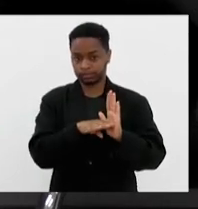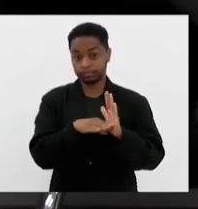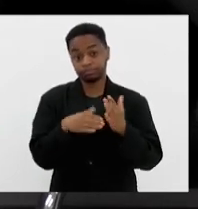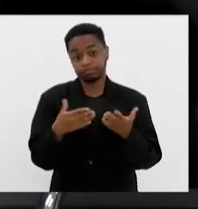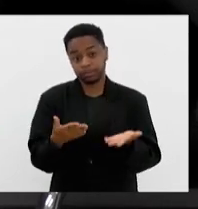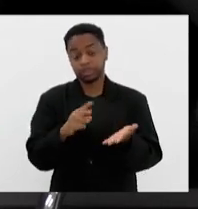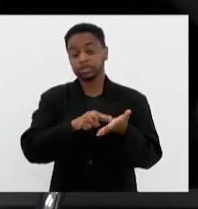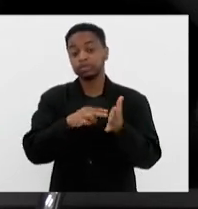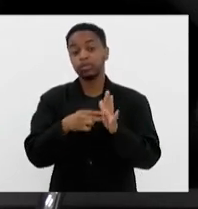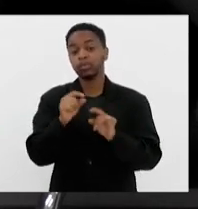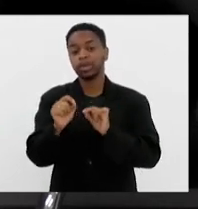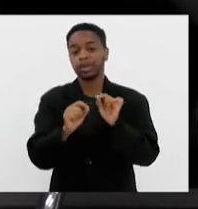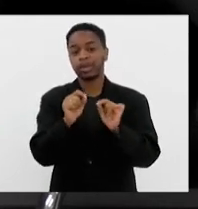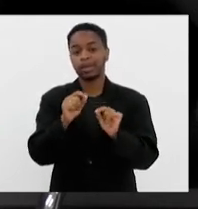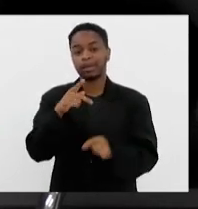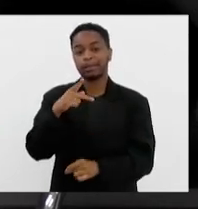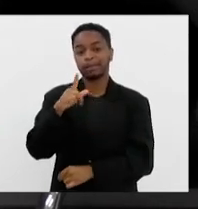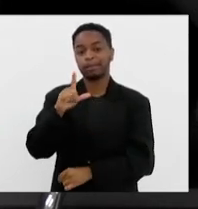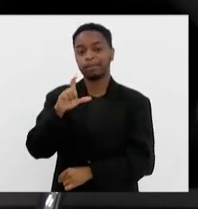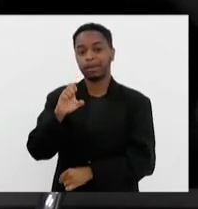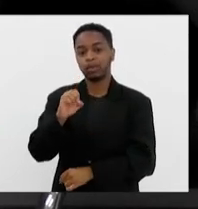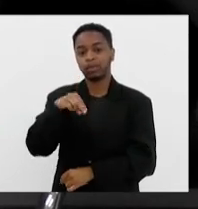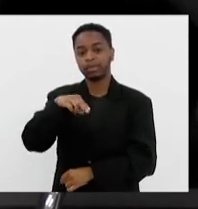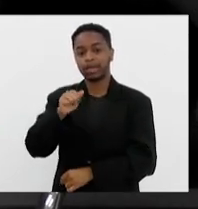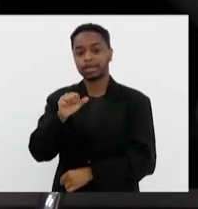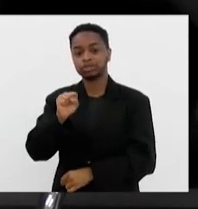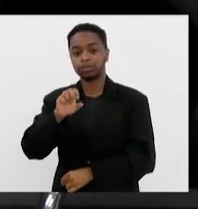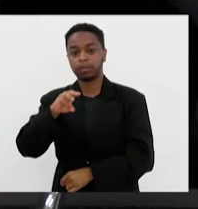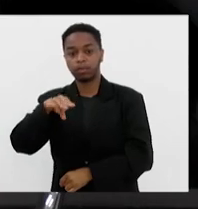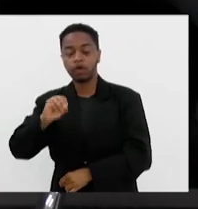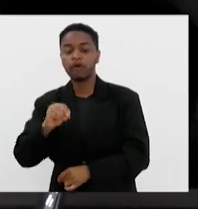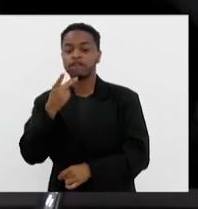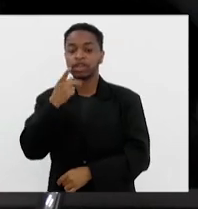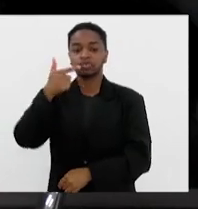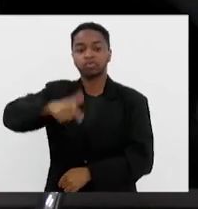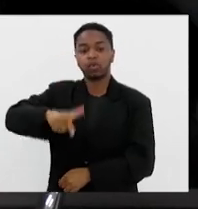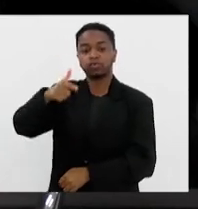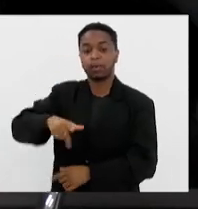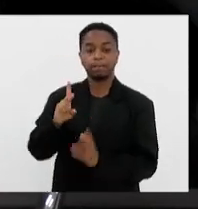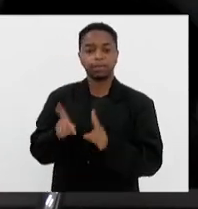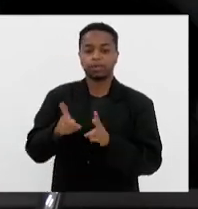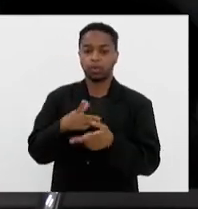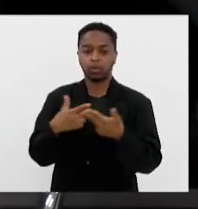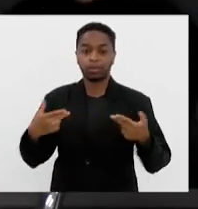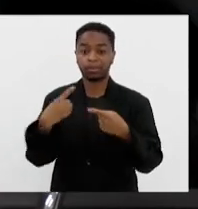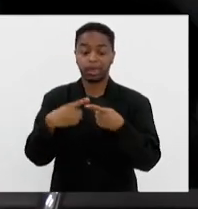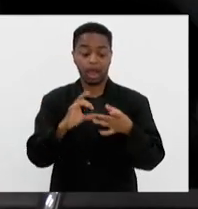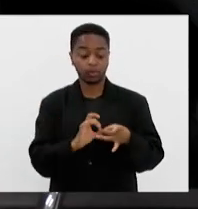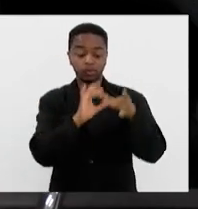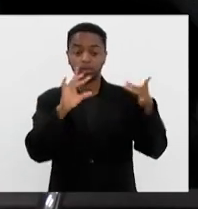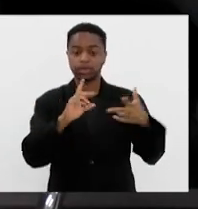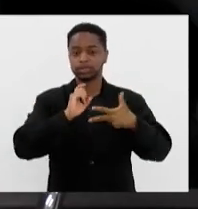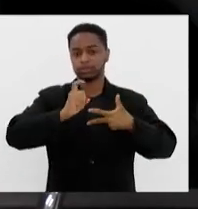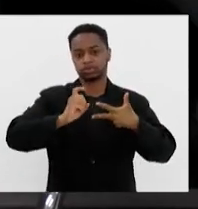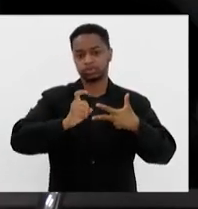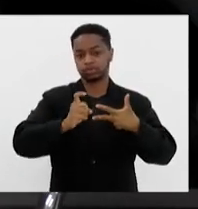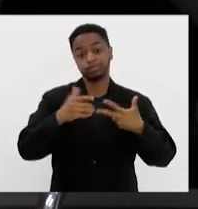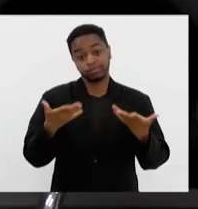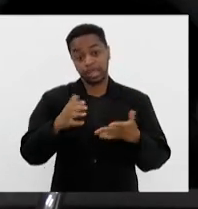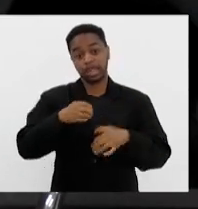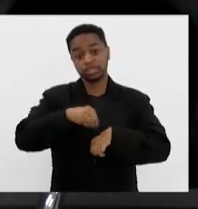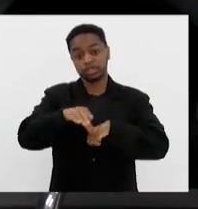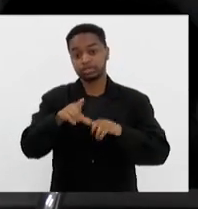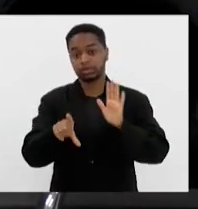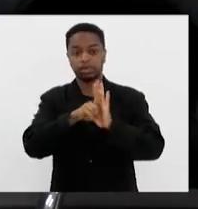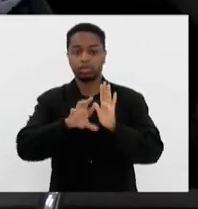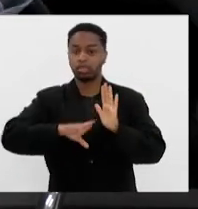um pleonasmo. Então, na verdade, ele está fazendo uma indicação legislativa. Ele está autorizando o Poder Executivo a fazer um programa.